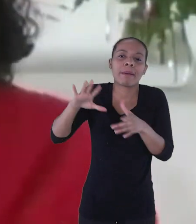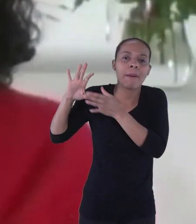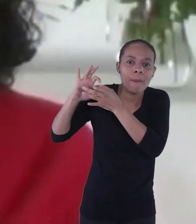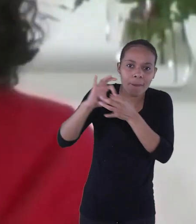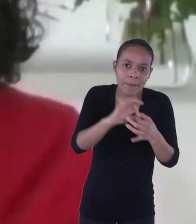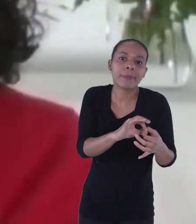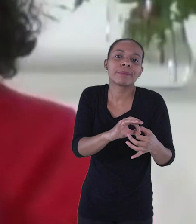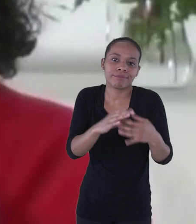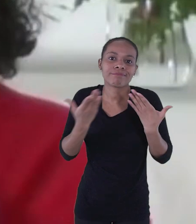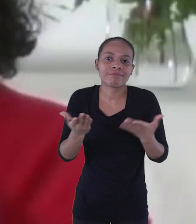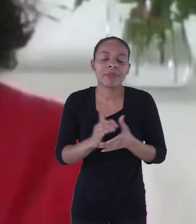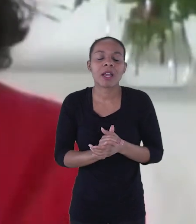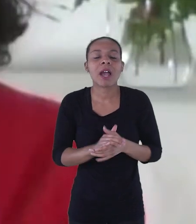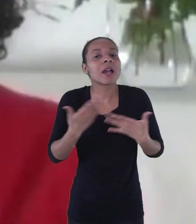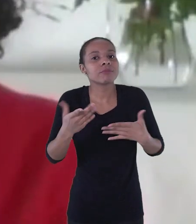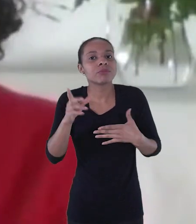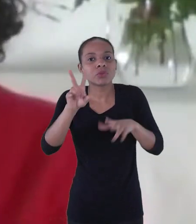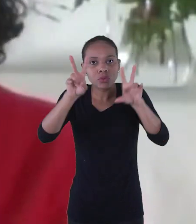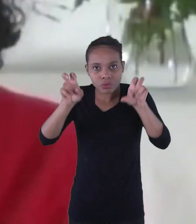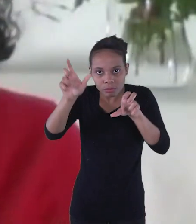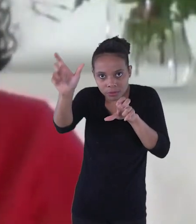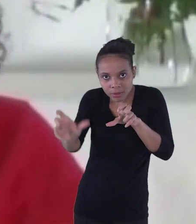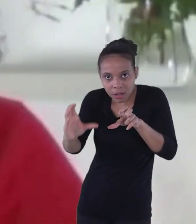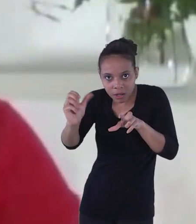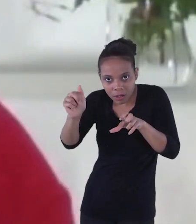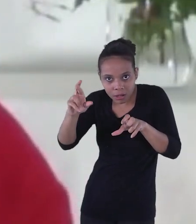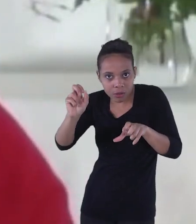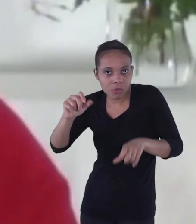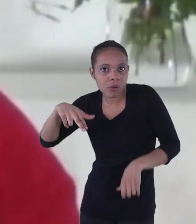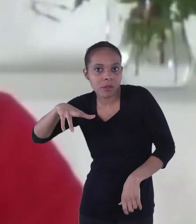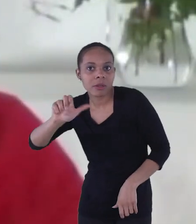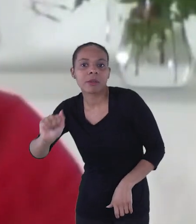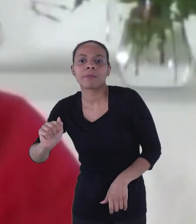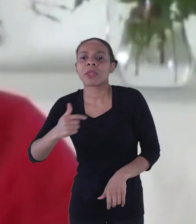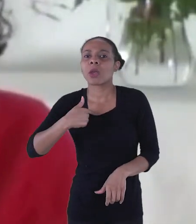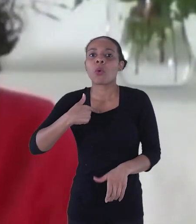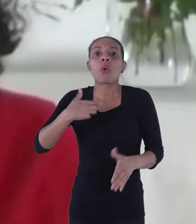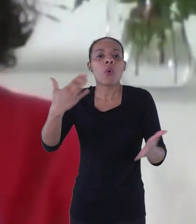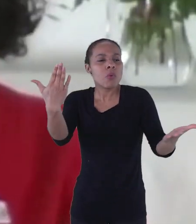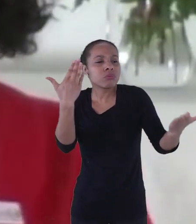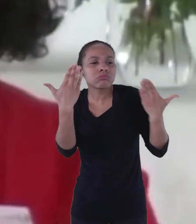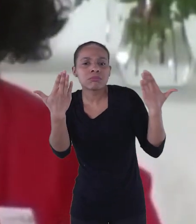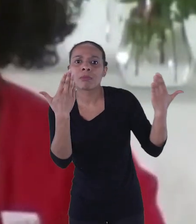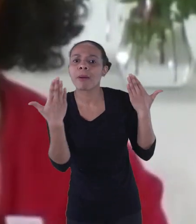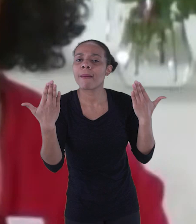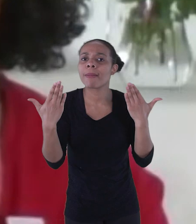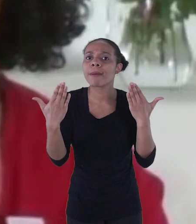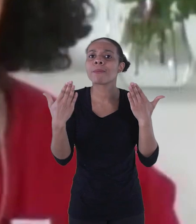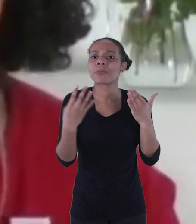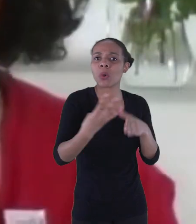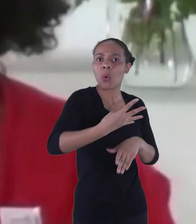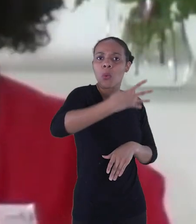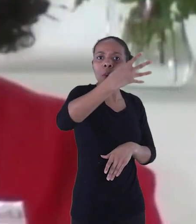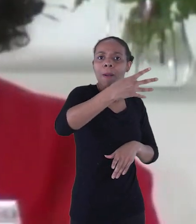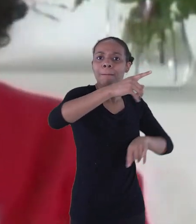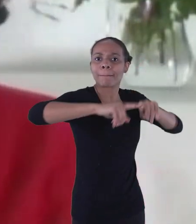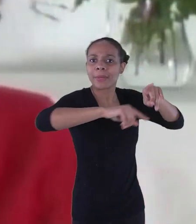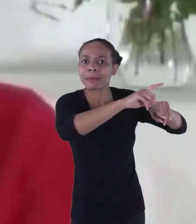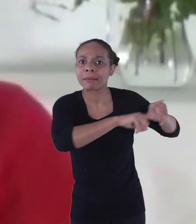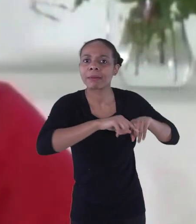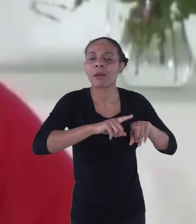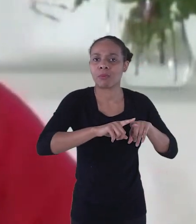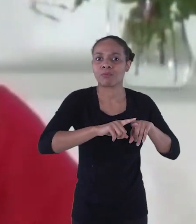sido indicada, eu não tive como não comparar a Carolina com as 4 outras obras indicadas naquele momento.